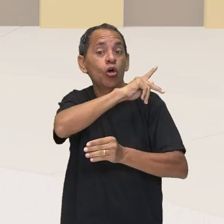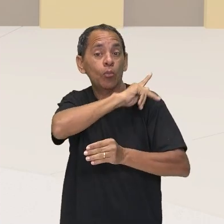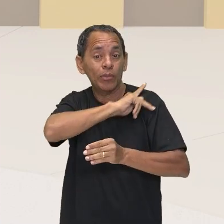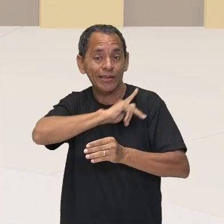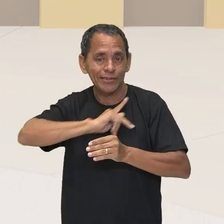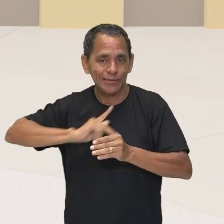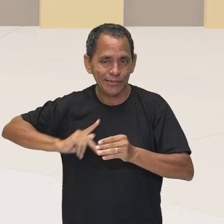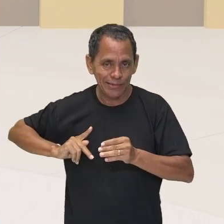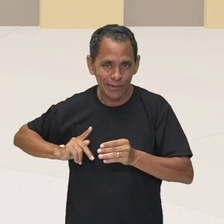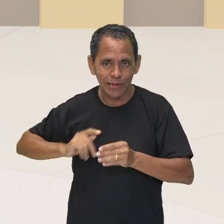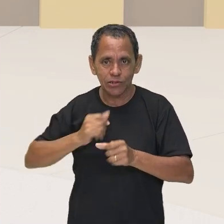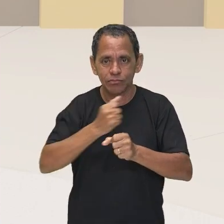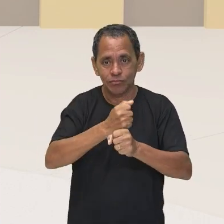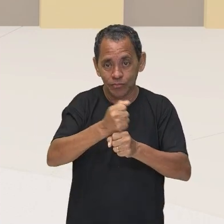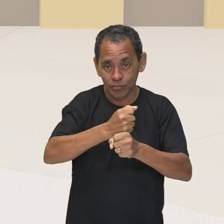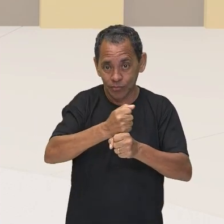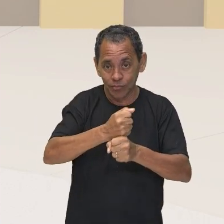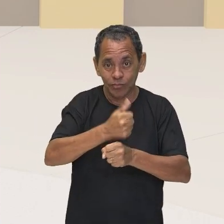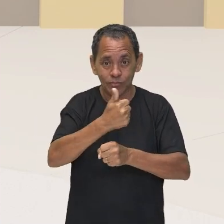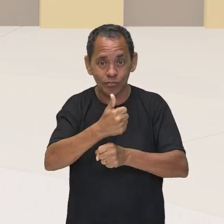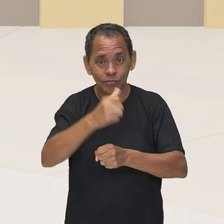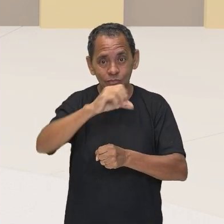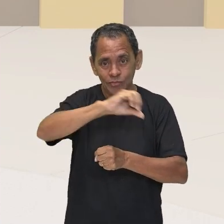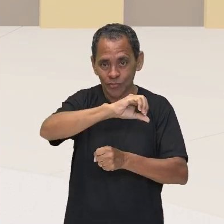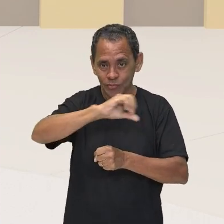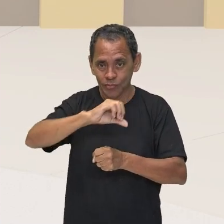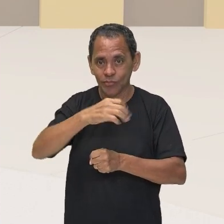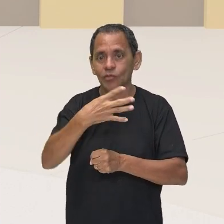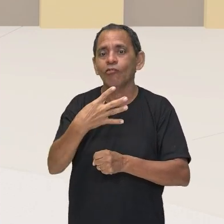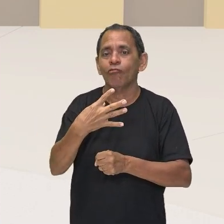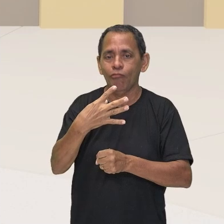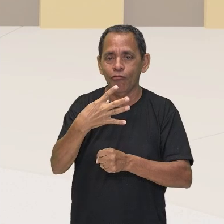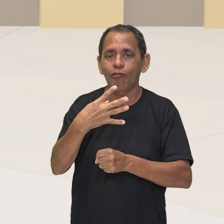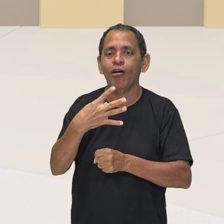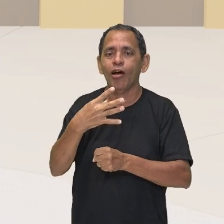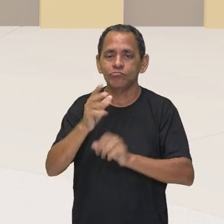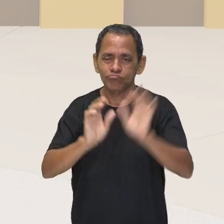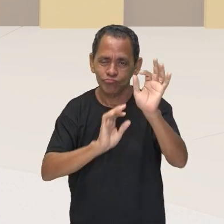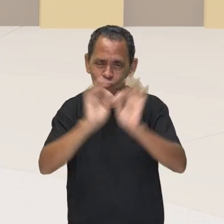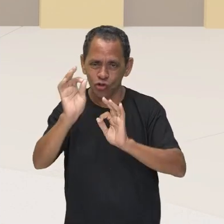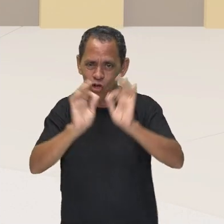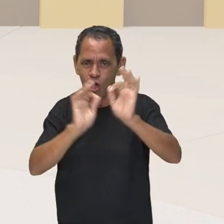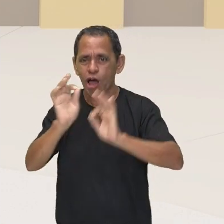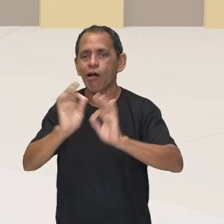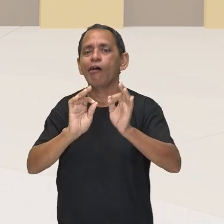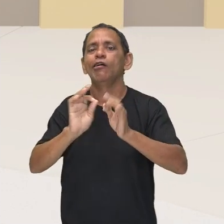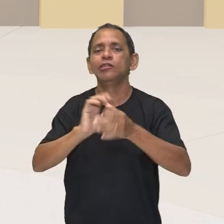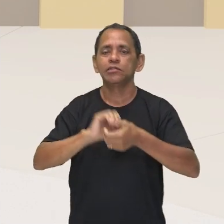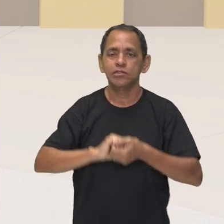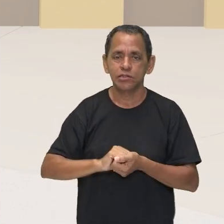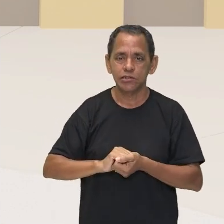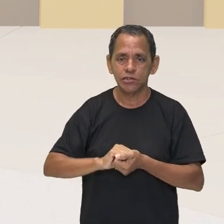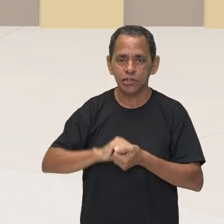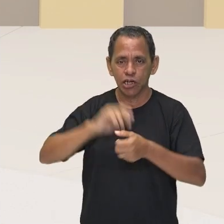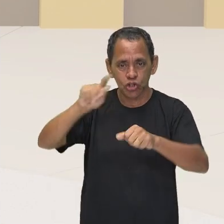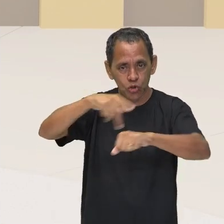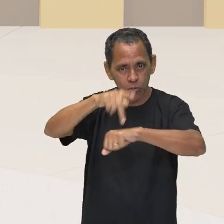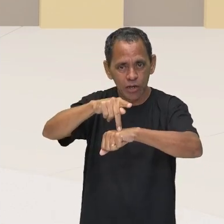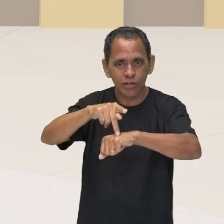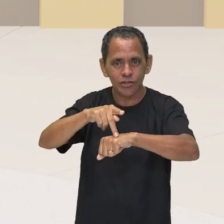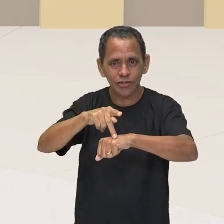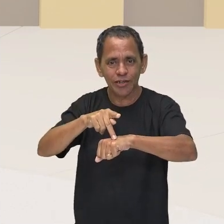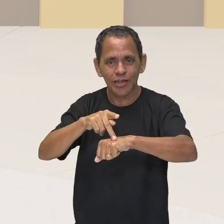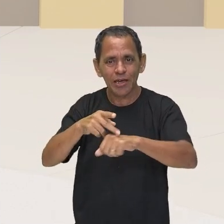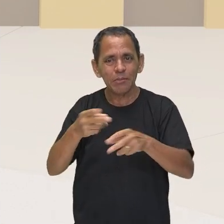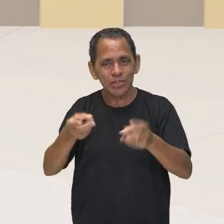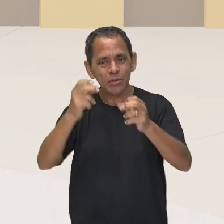em 1994, conduzindo aí a reconstrução do país. Isso é o que eu chamo de reviravolta,